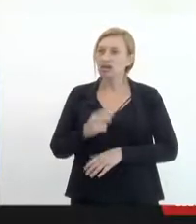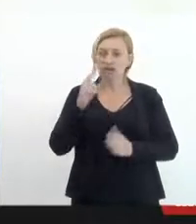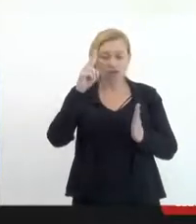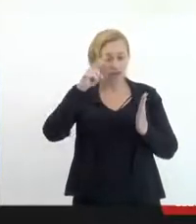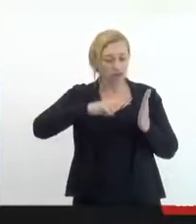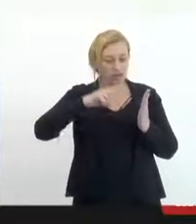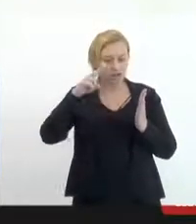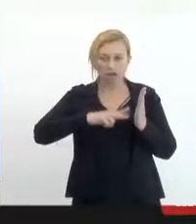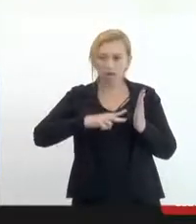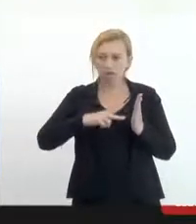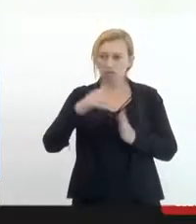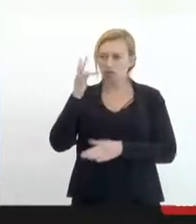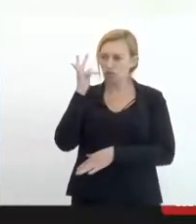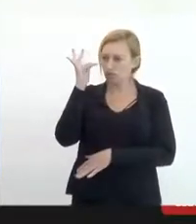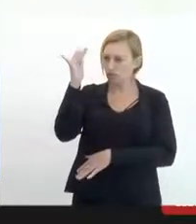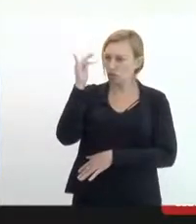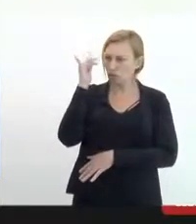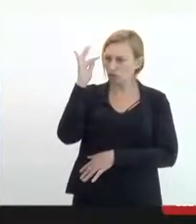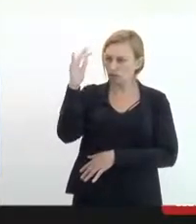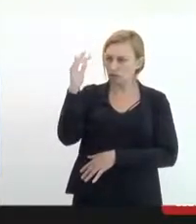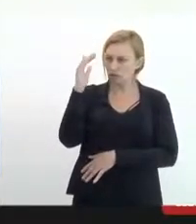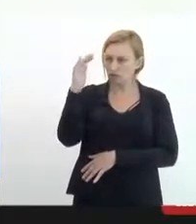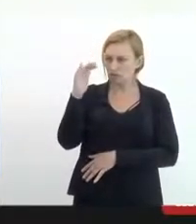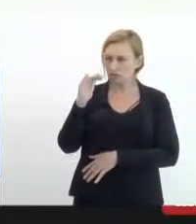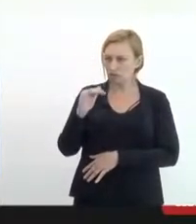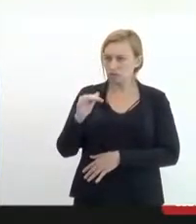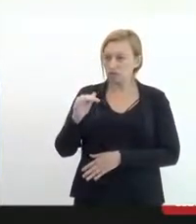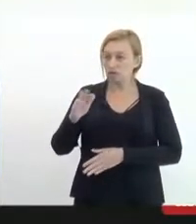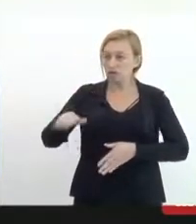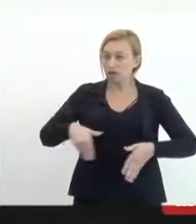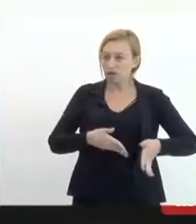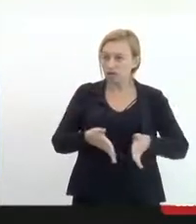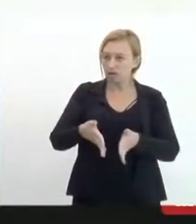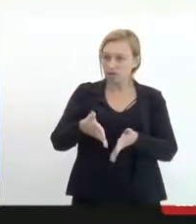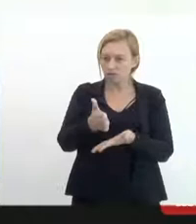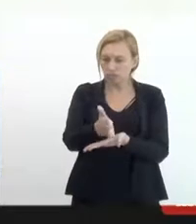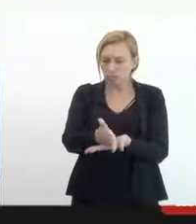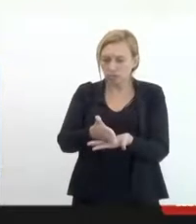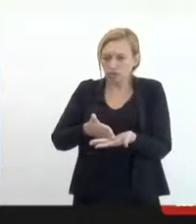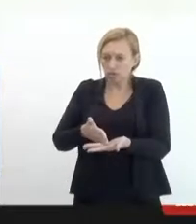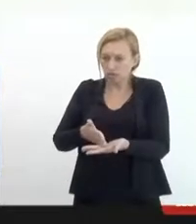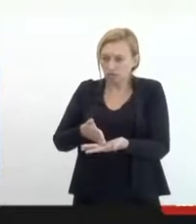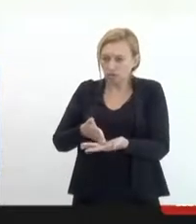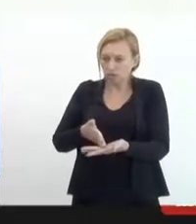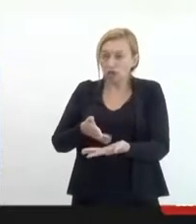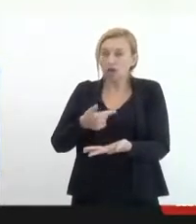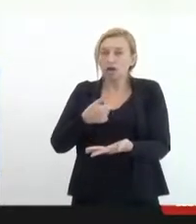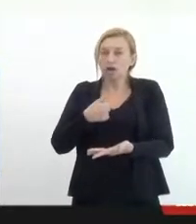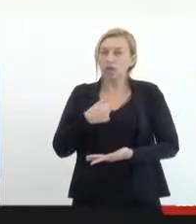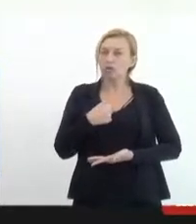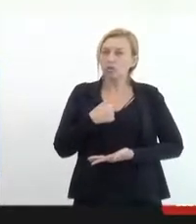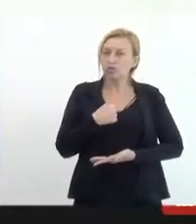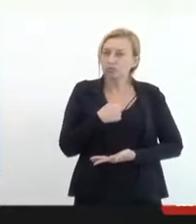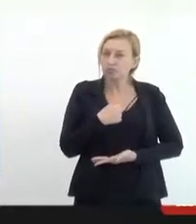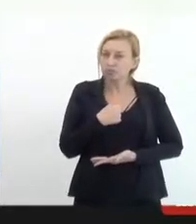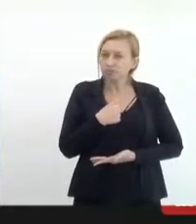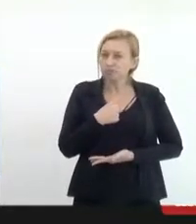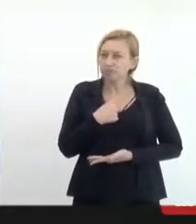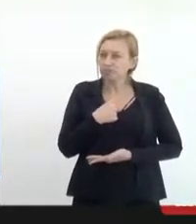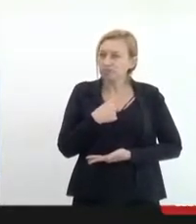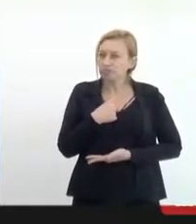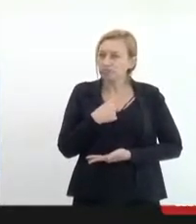Tse, que o título era O Caminho do Meio. Eu ainda